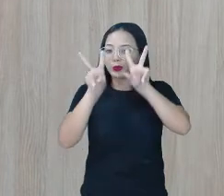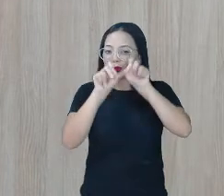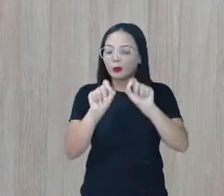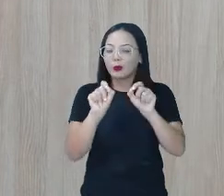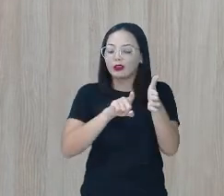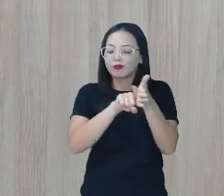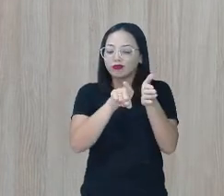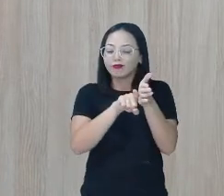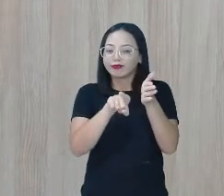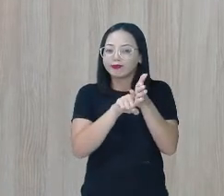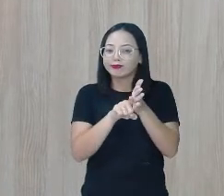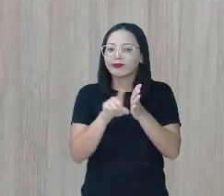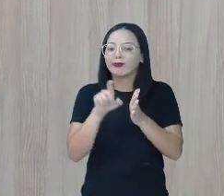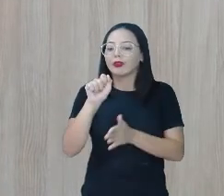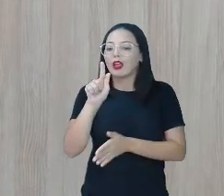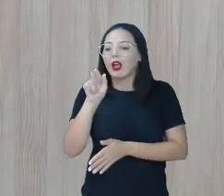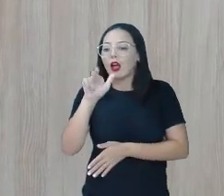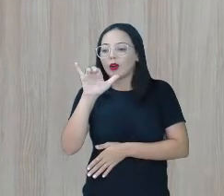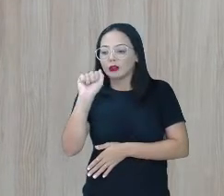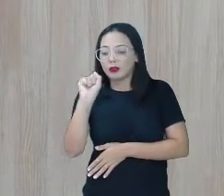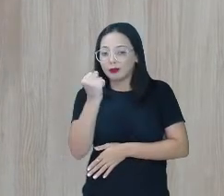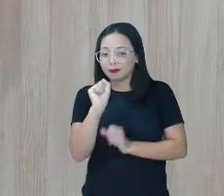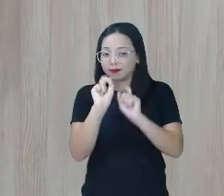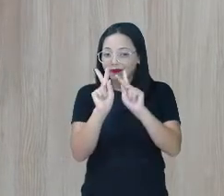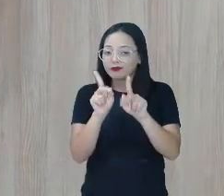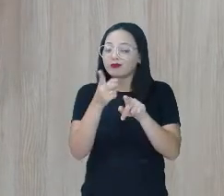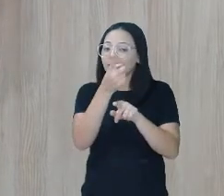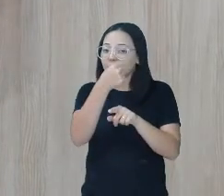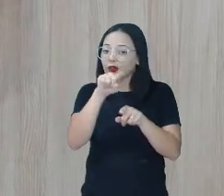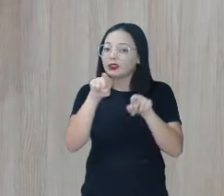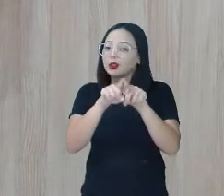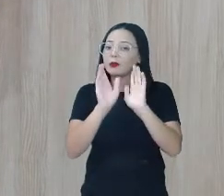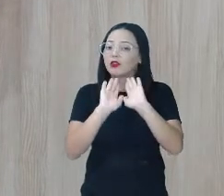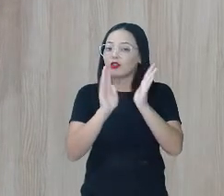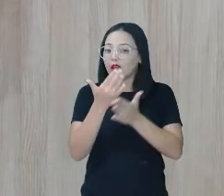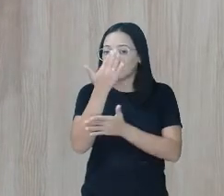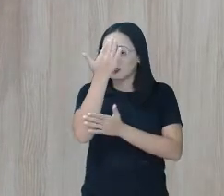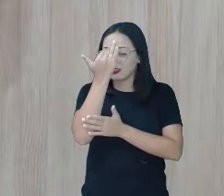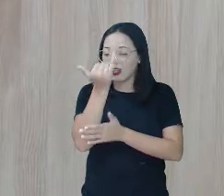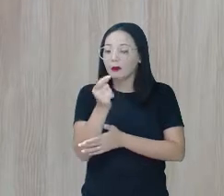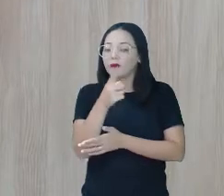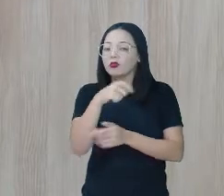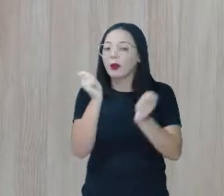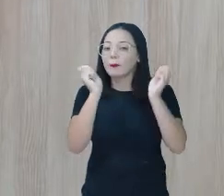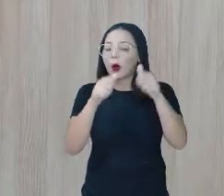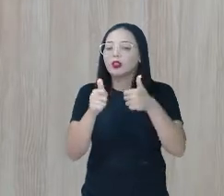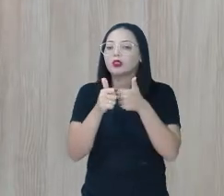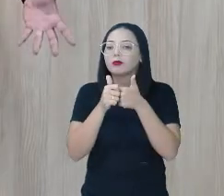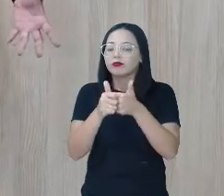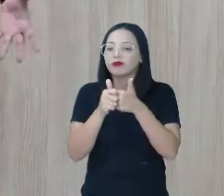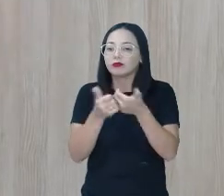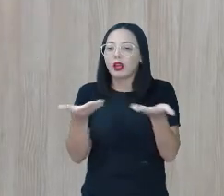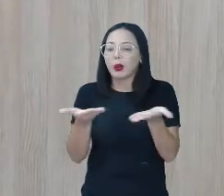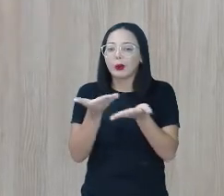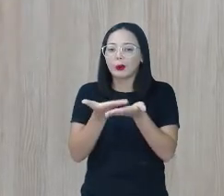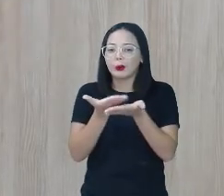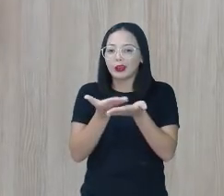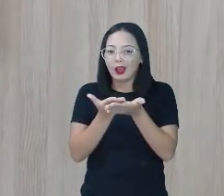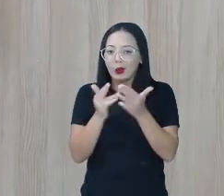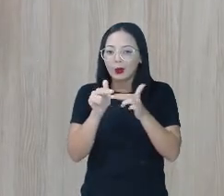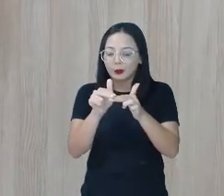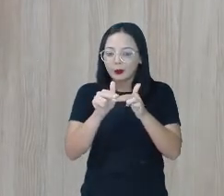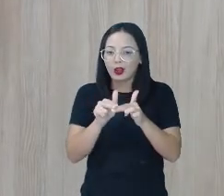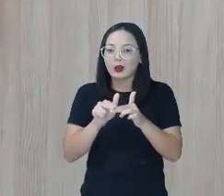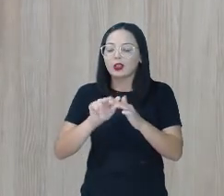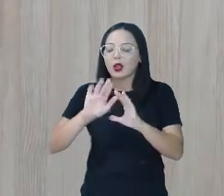às questões algébricas, certo? Você sabe também que você pode acompanhar essa aula através do